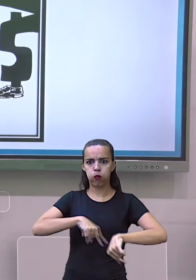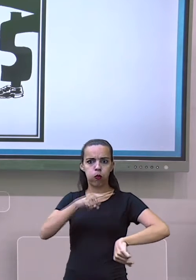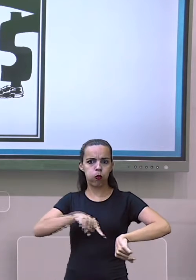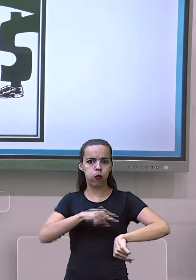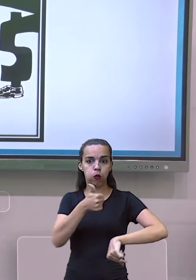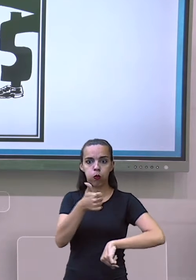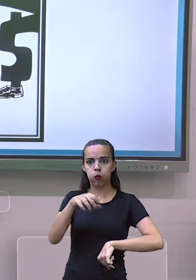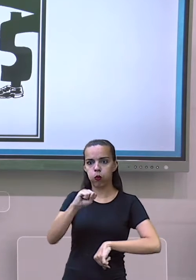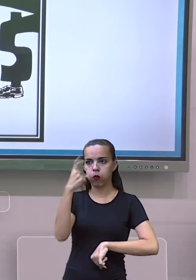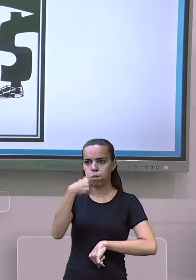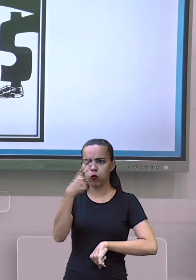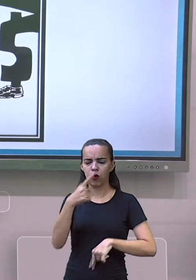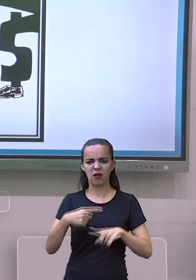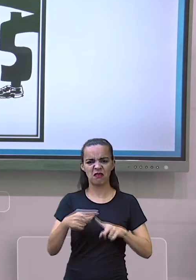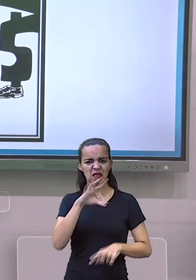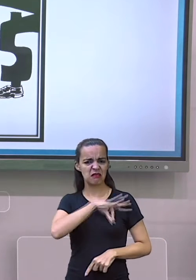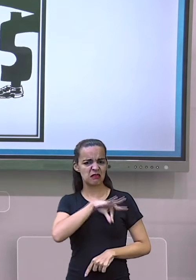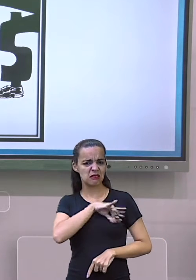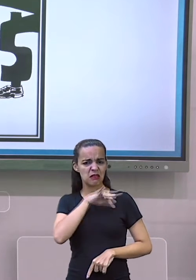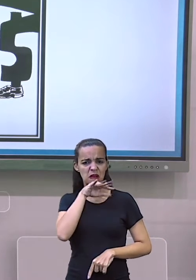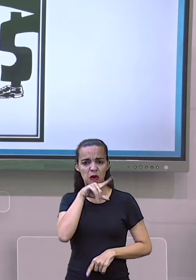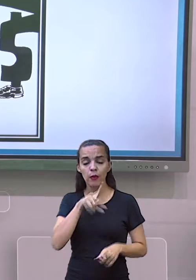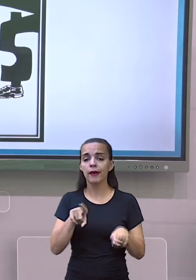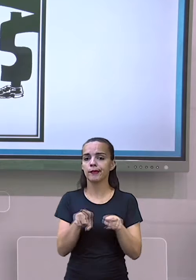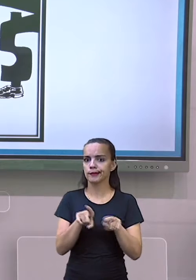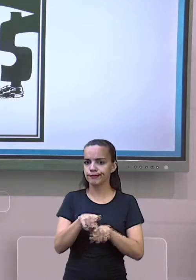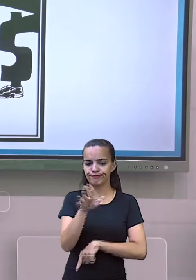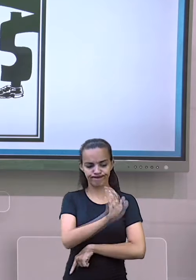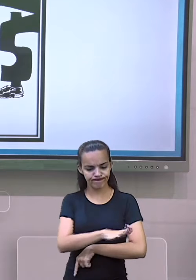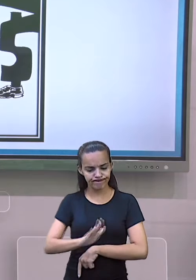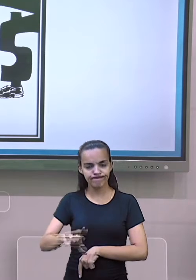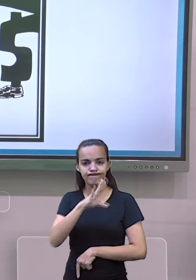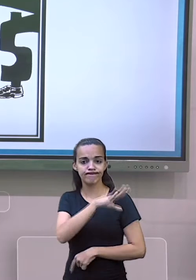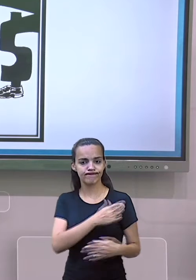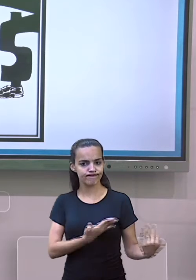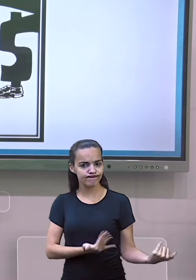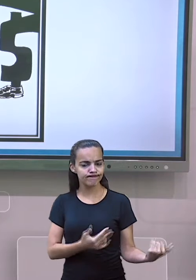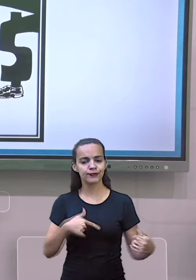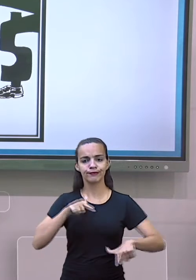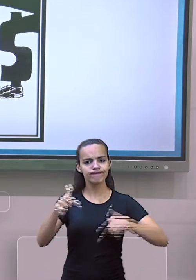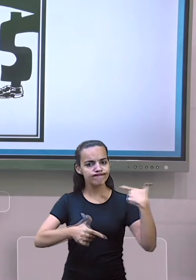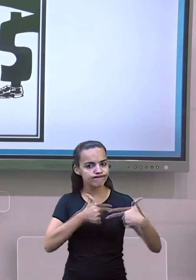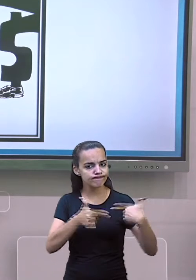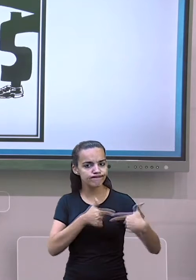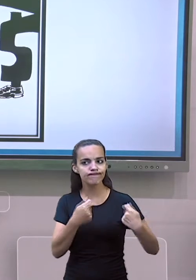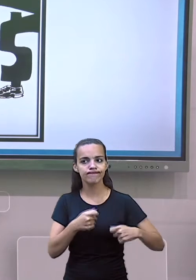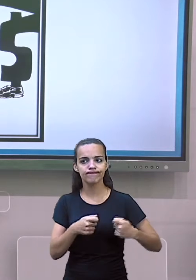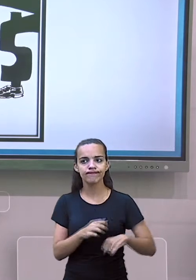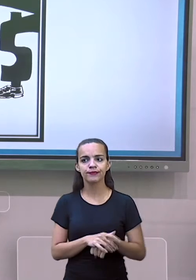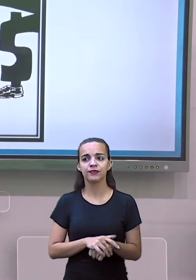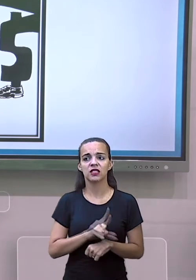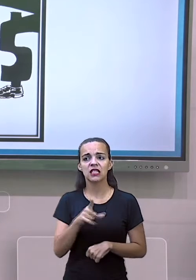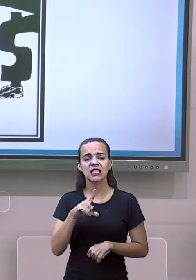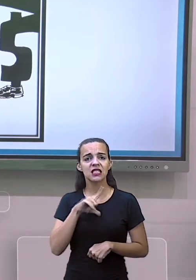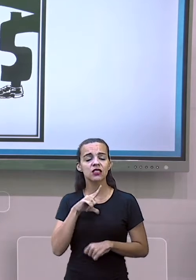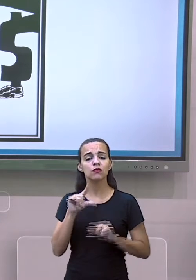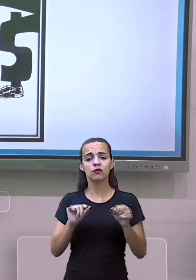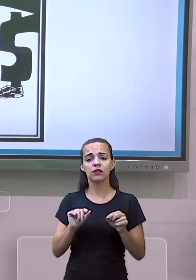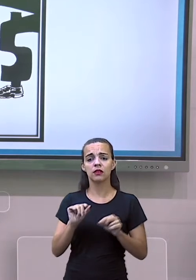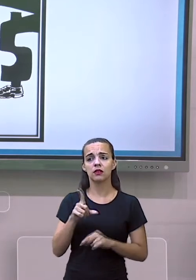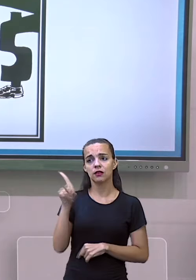baixos salários, emprego de crianças e adolescentes nas fábricas, que devido às jornadas exaustivas,